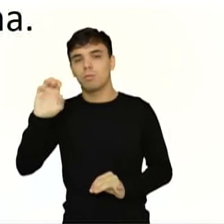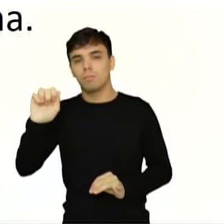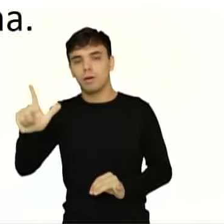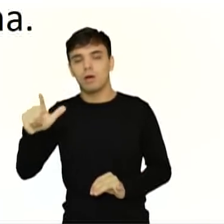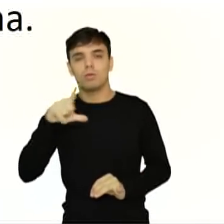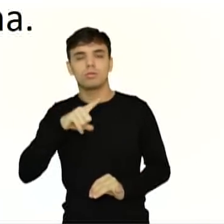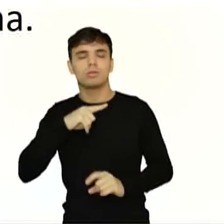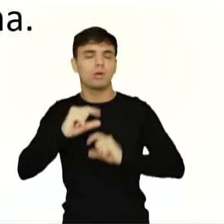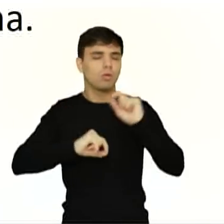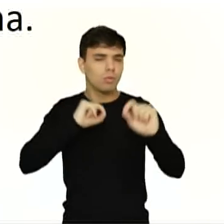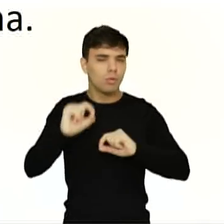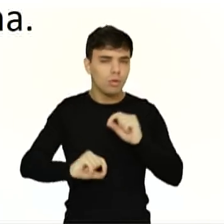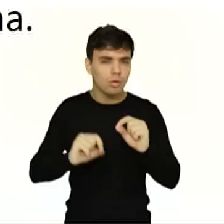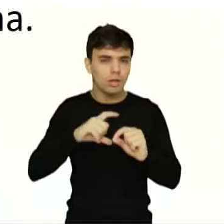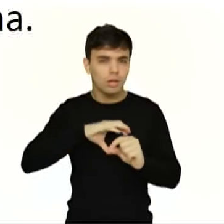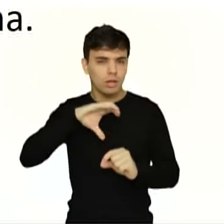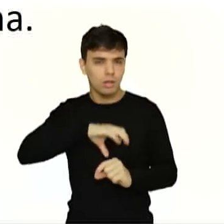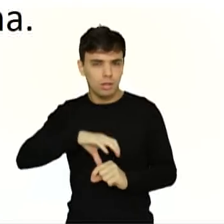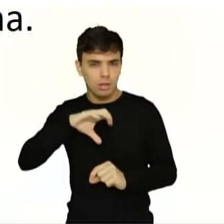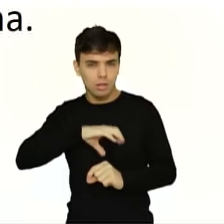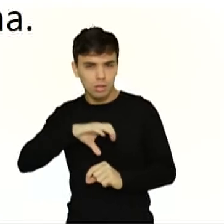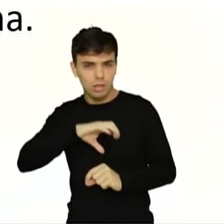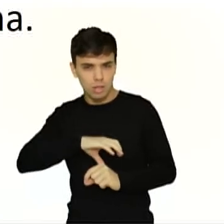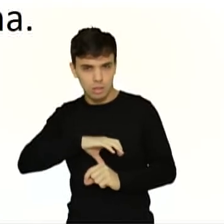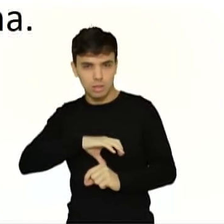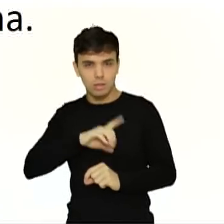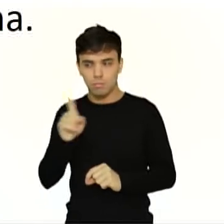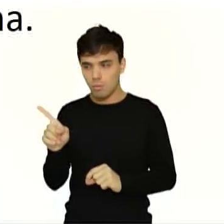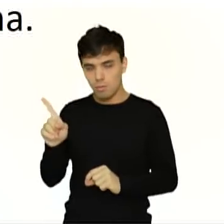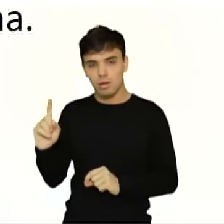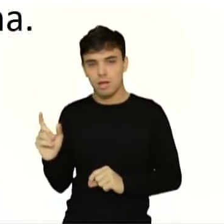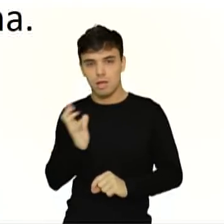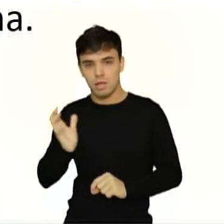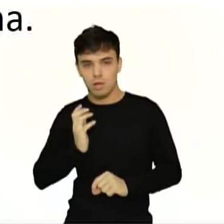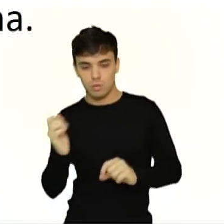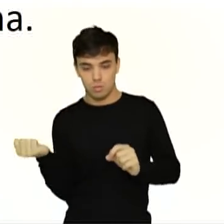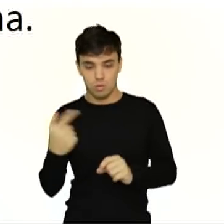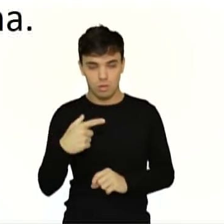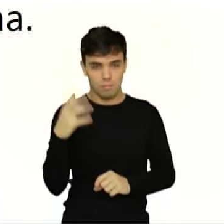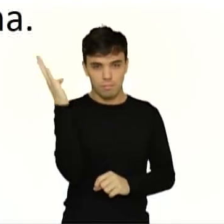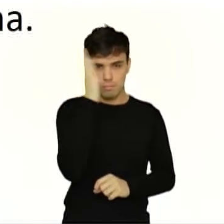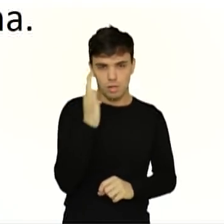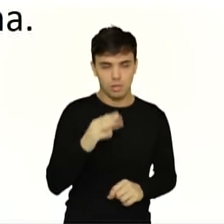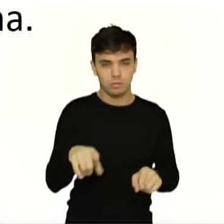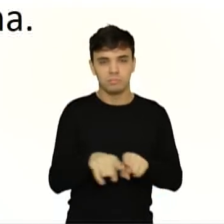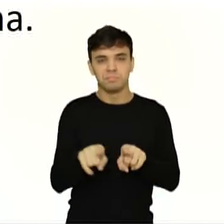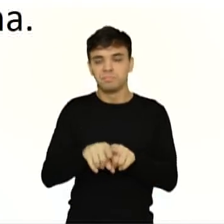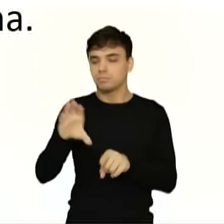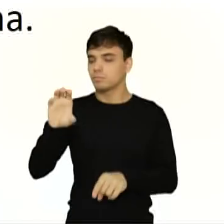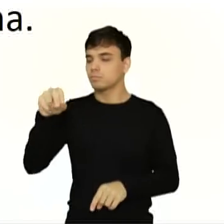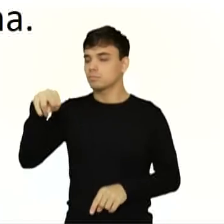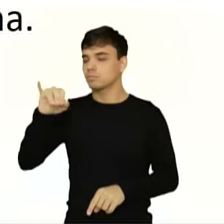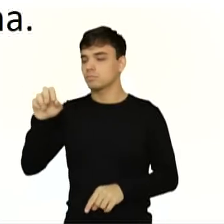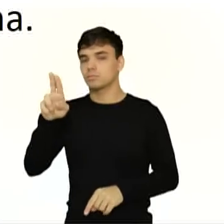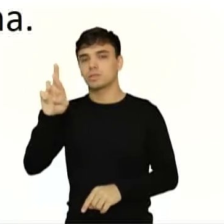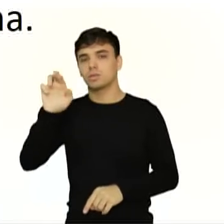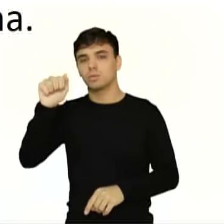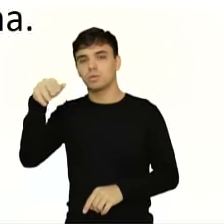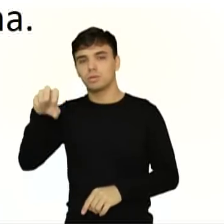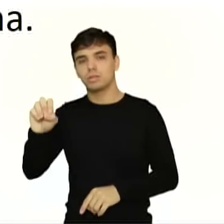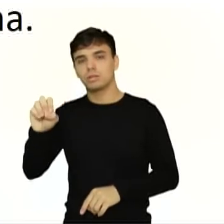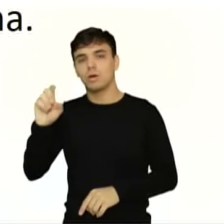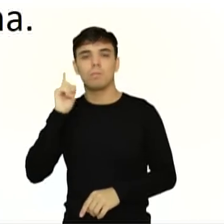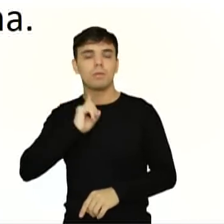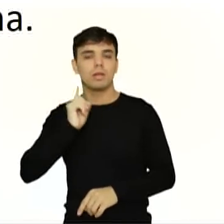da metrópole, Portugal, sobre o Brasil. Bem, o processo de conjuração mineira e o martírio de Tiradentes,